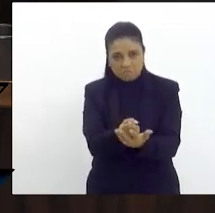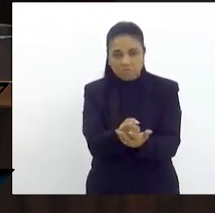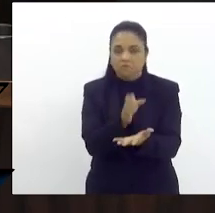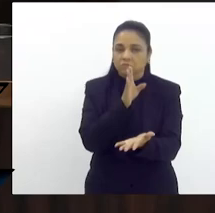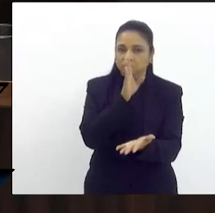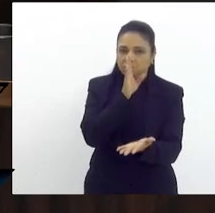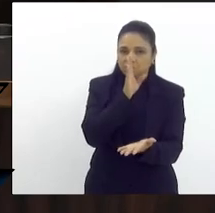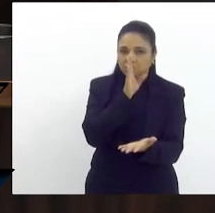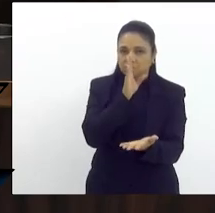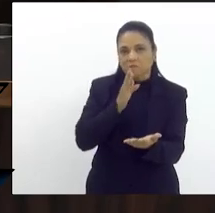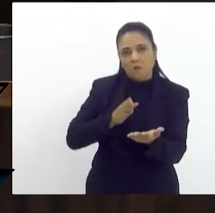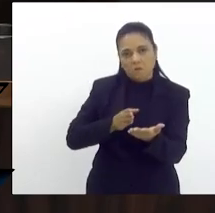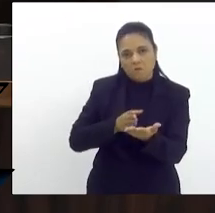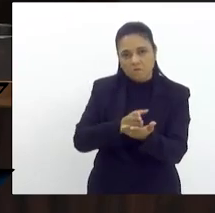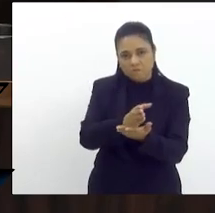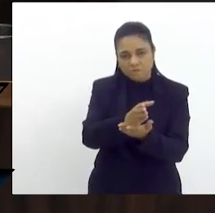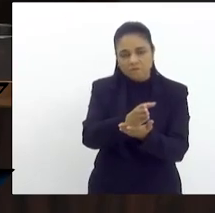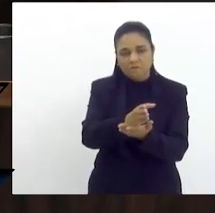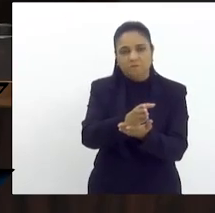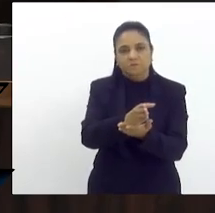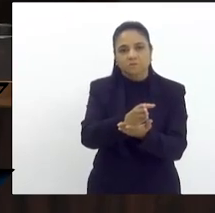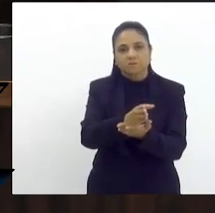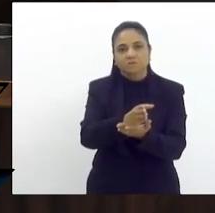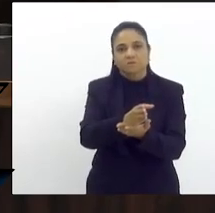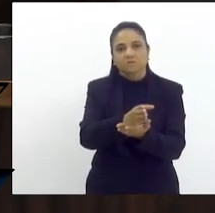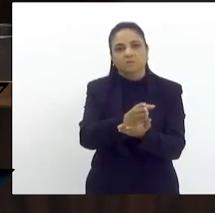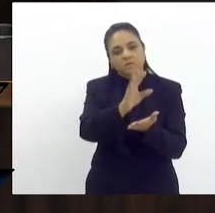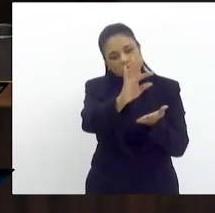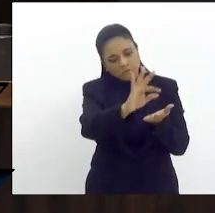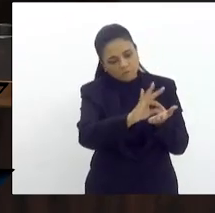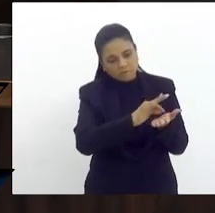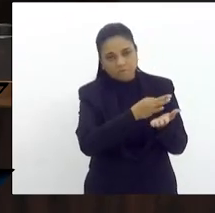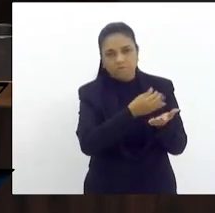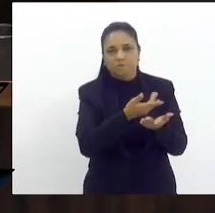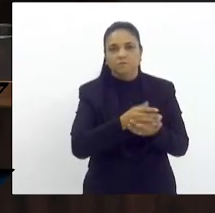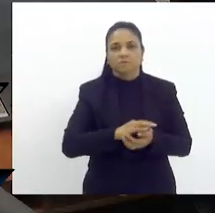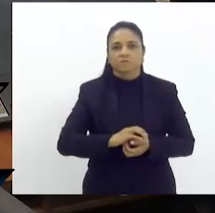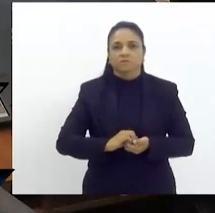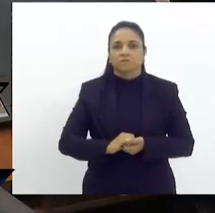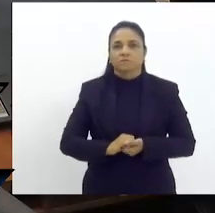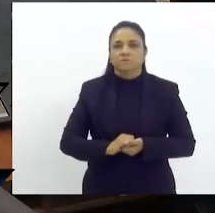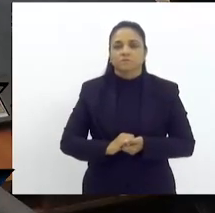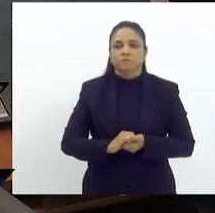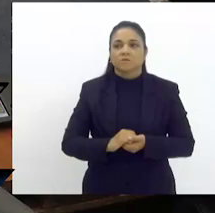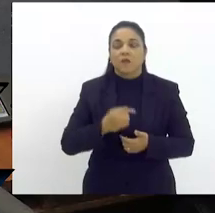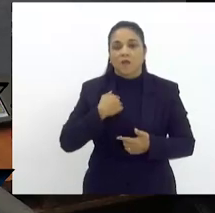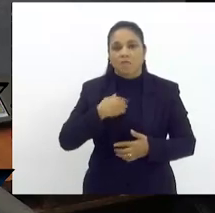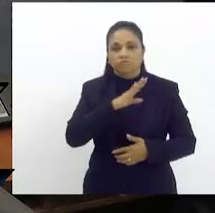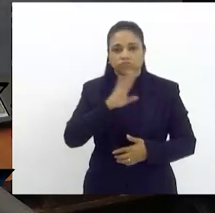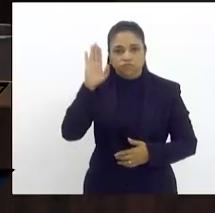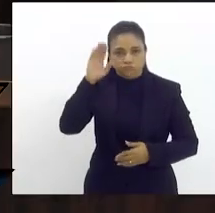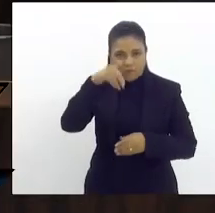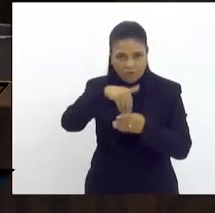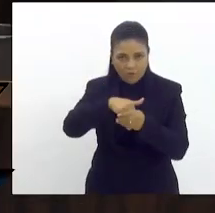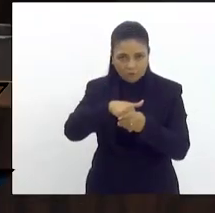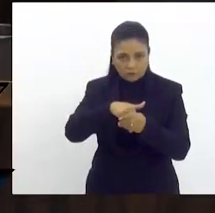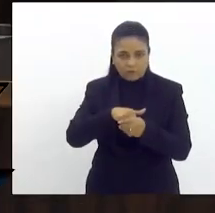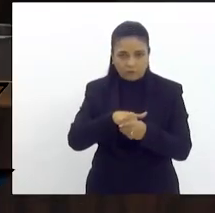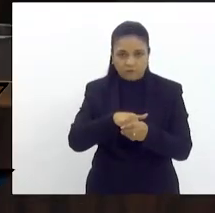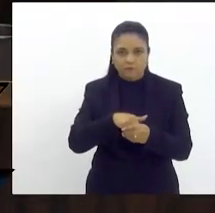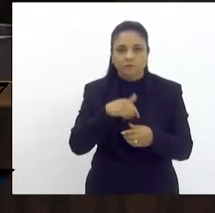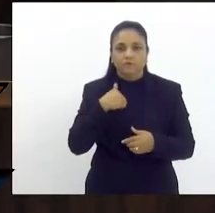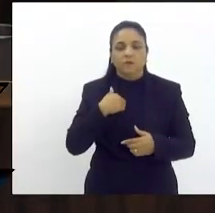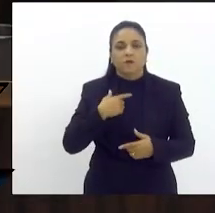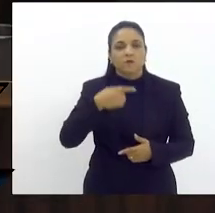Como estão aprovado vai autógrafo declaração a declaração de